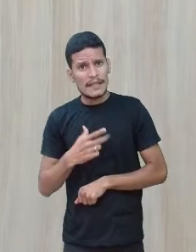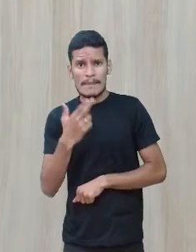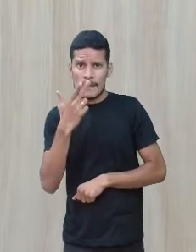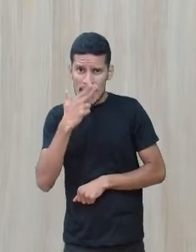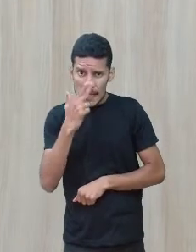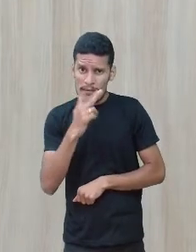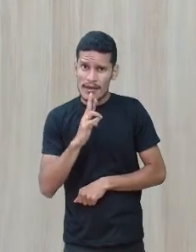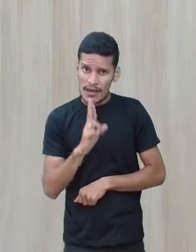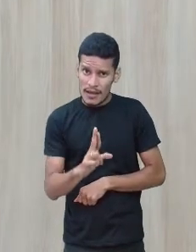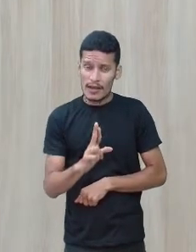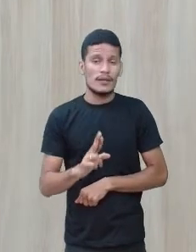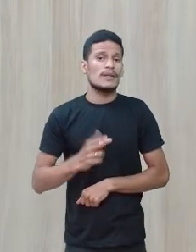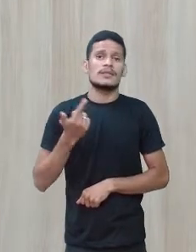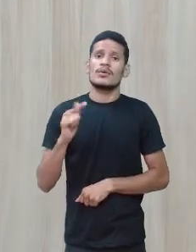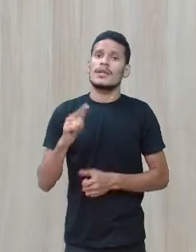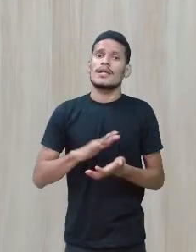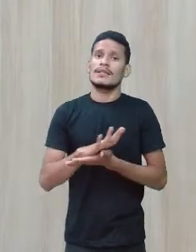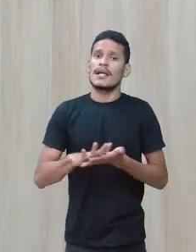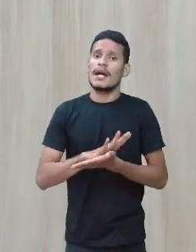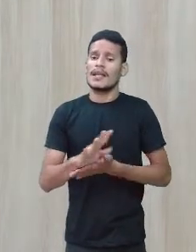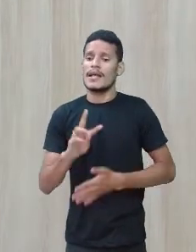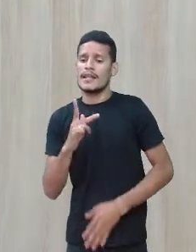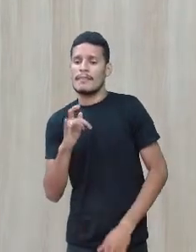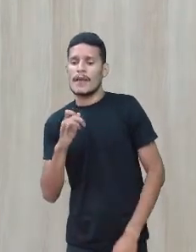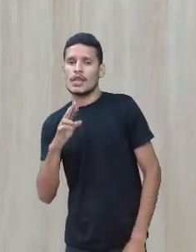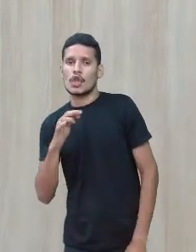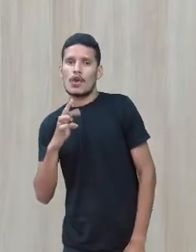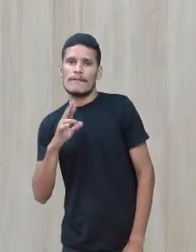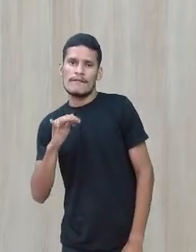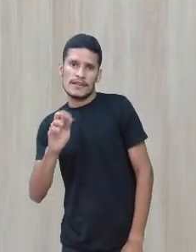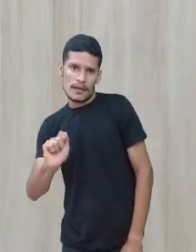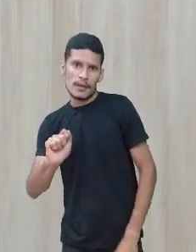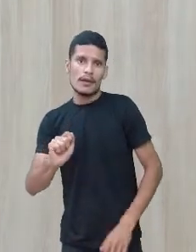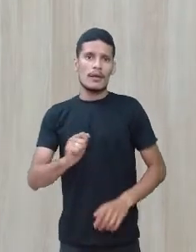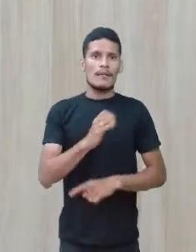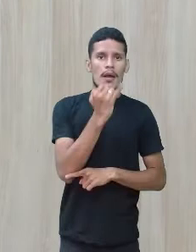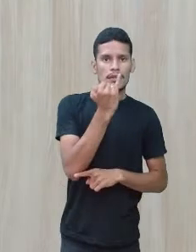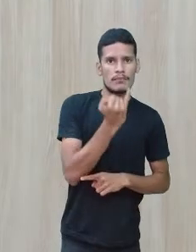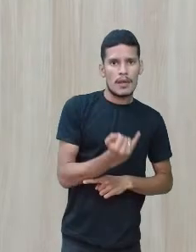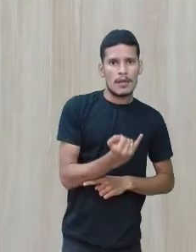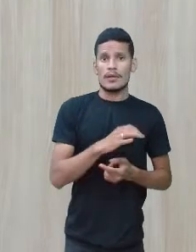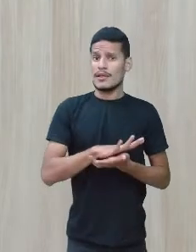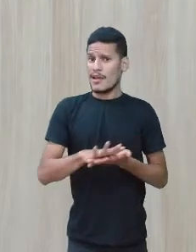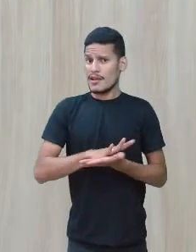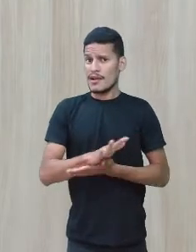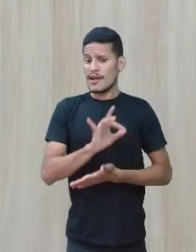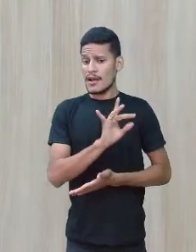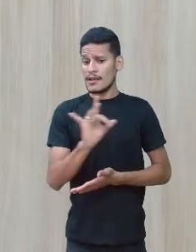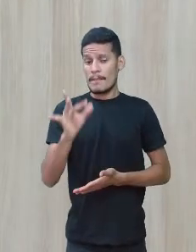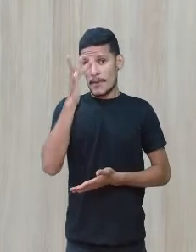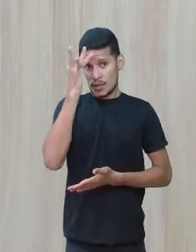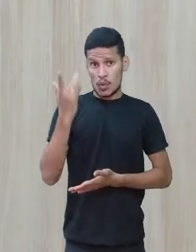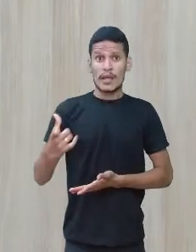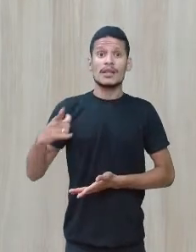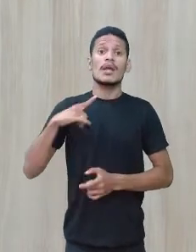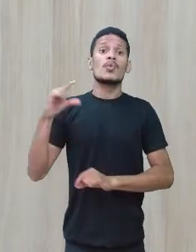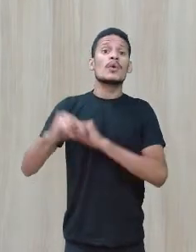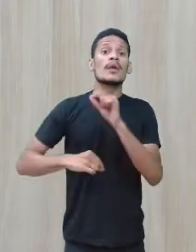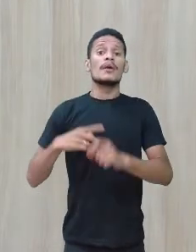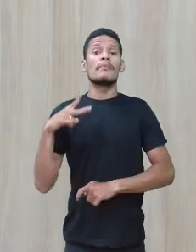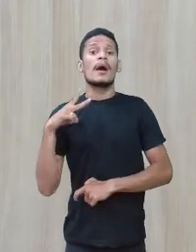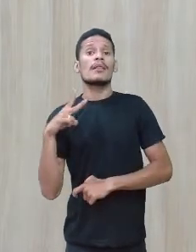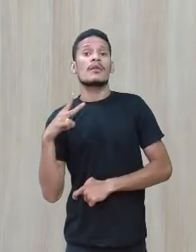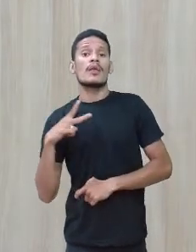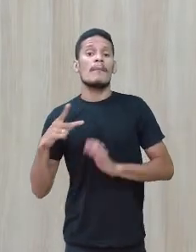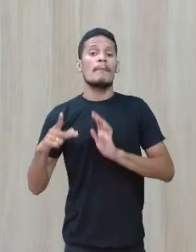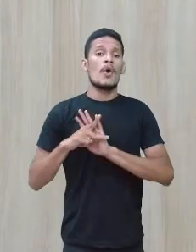resultado? A gente não teria aquela diferença de hipertrofia, né, de emagrecimento. Então, cada pessoa, ela tem o seu